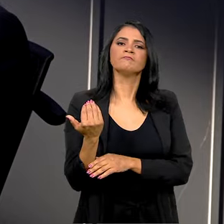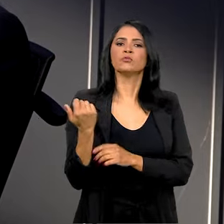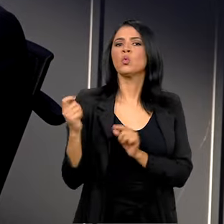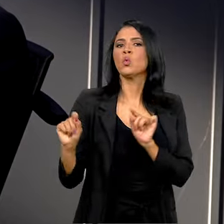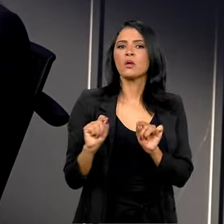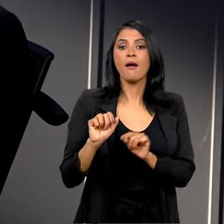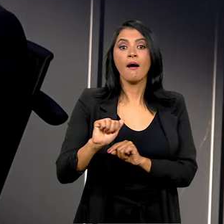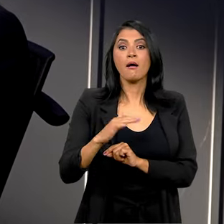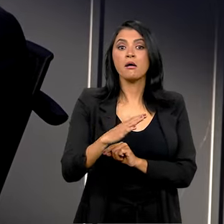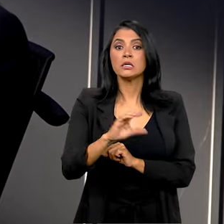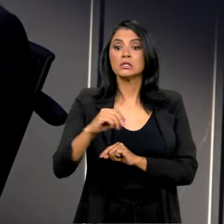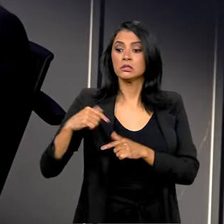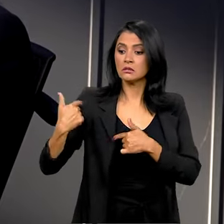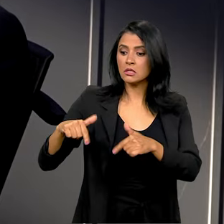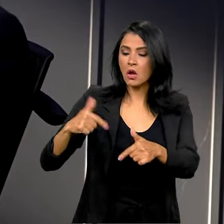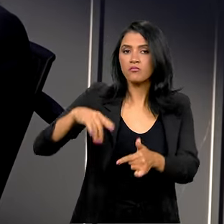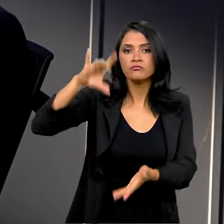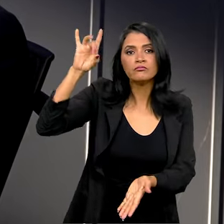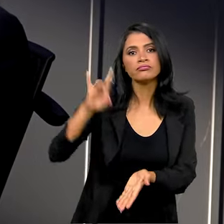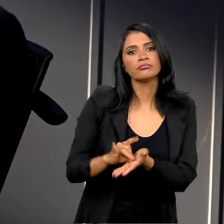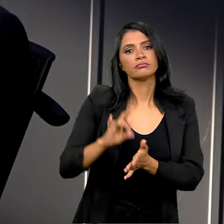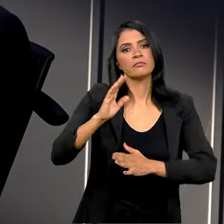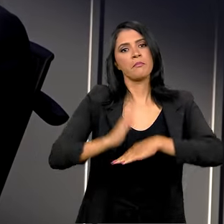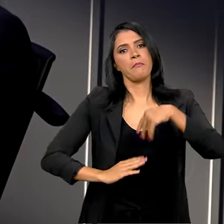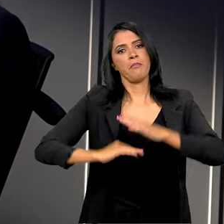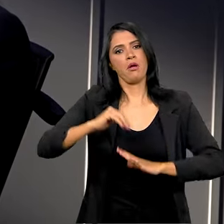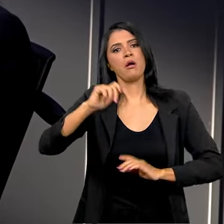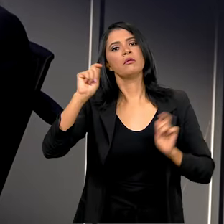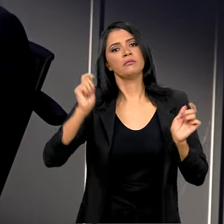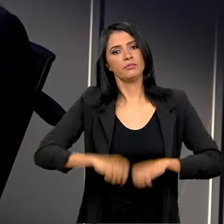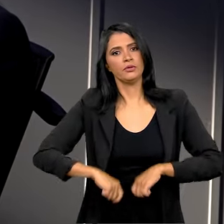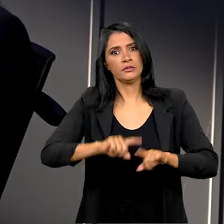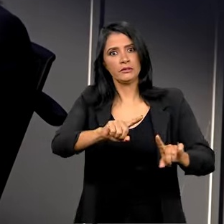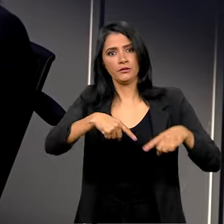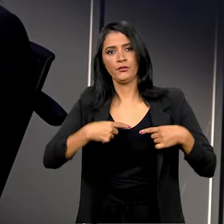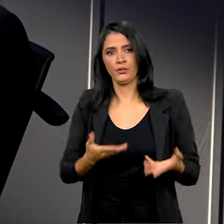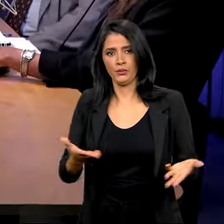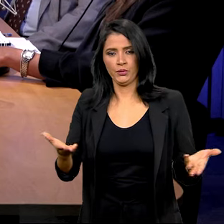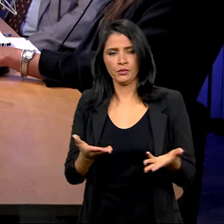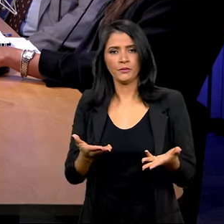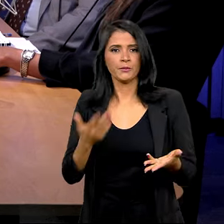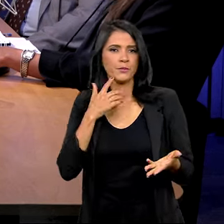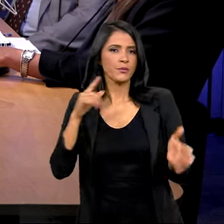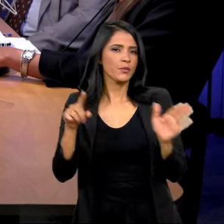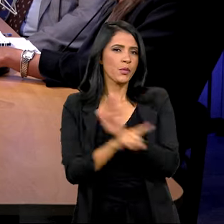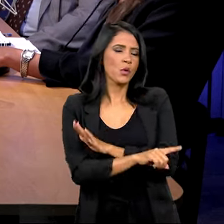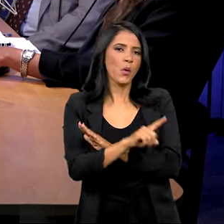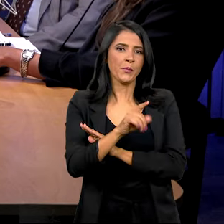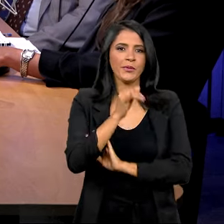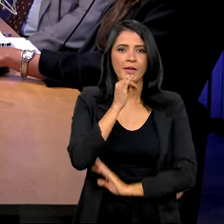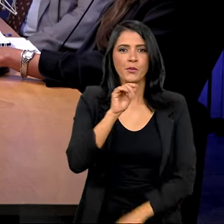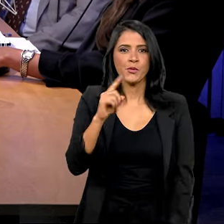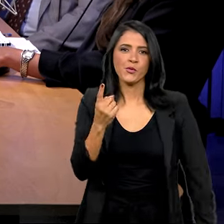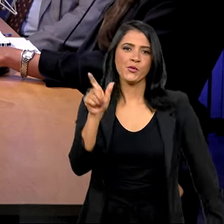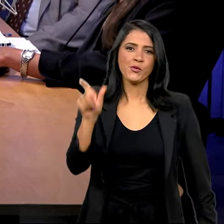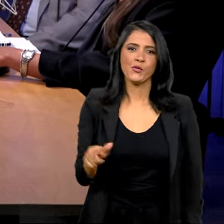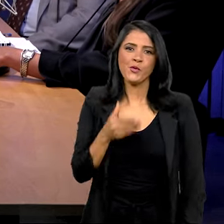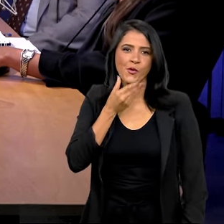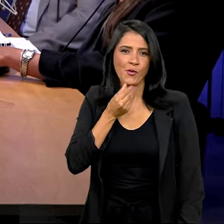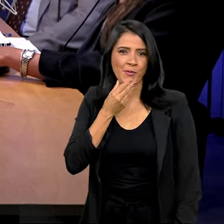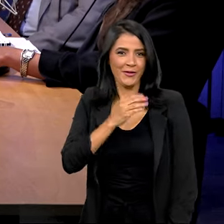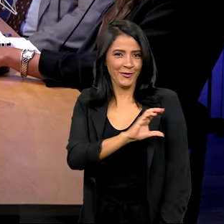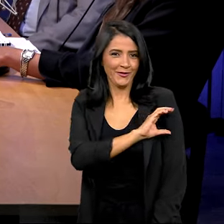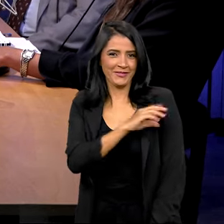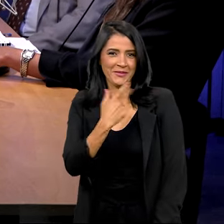ações concretas e resultados práticos desse desafio Nilo como é que foi para você um homem tá na